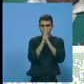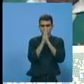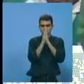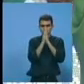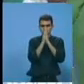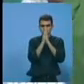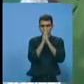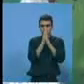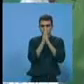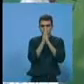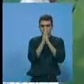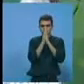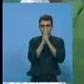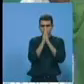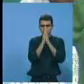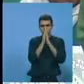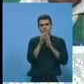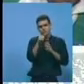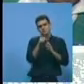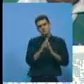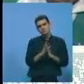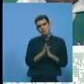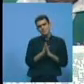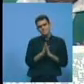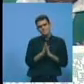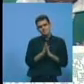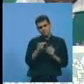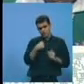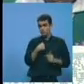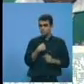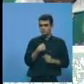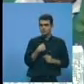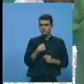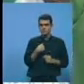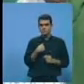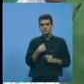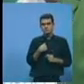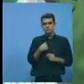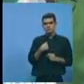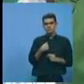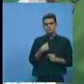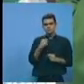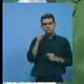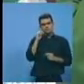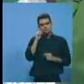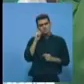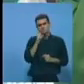Será que eu seria aquela mulher que arrematou o quadro feio?